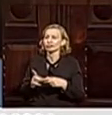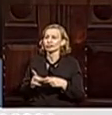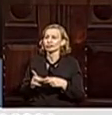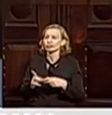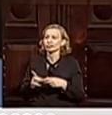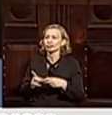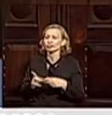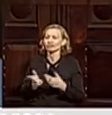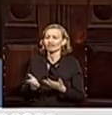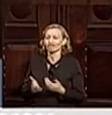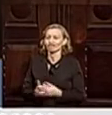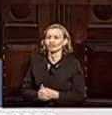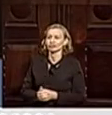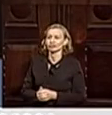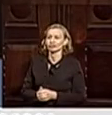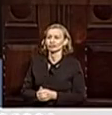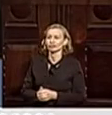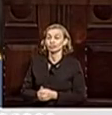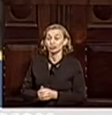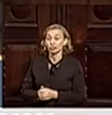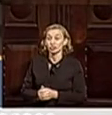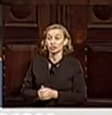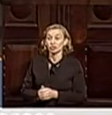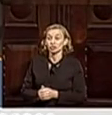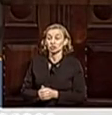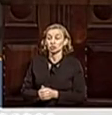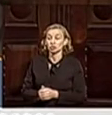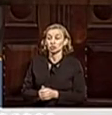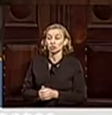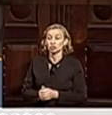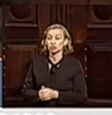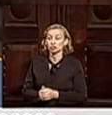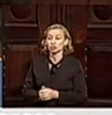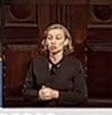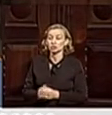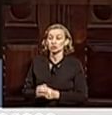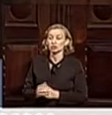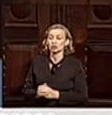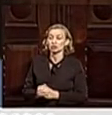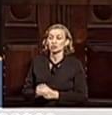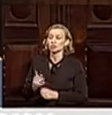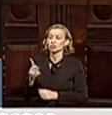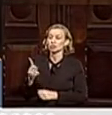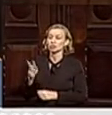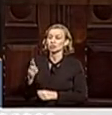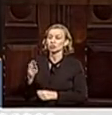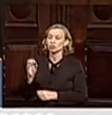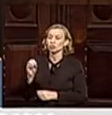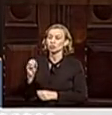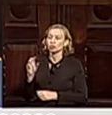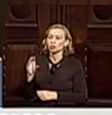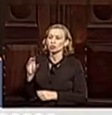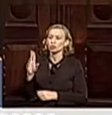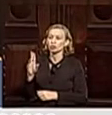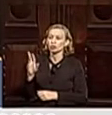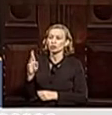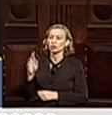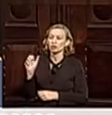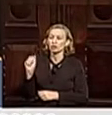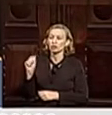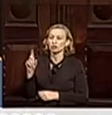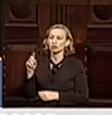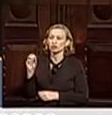instâncias coletivas. A Procuradoria deve ter mais cuidado nas peças que produz para não